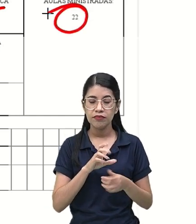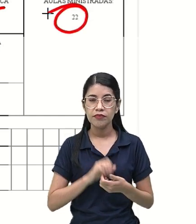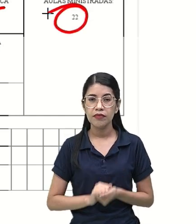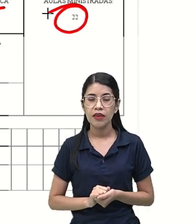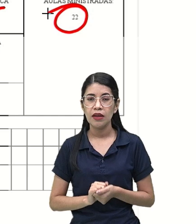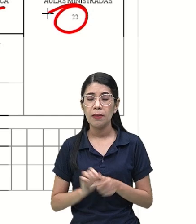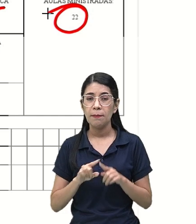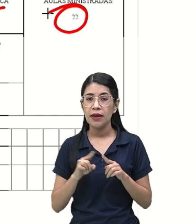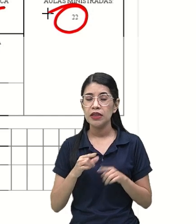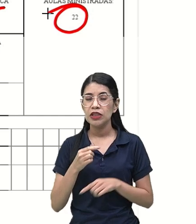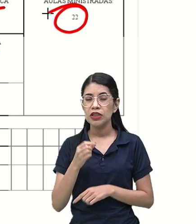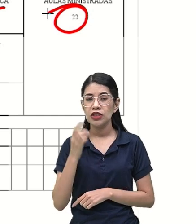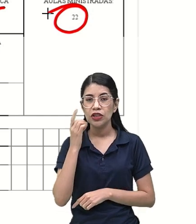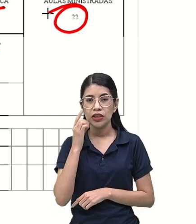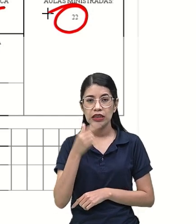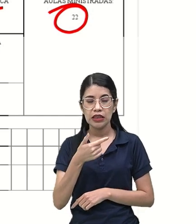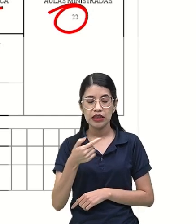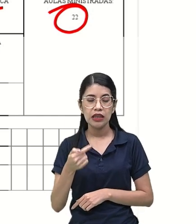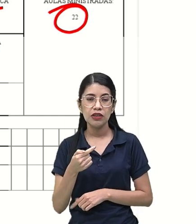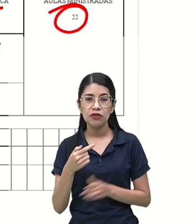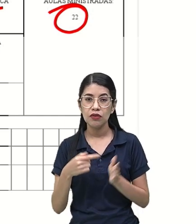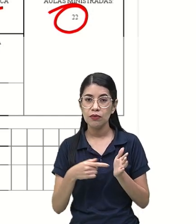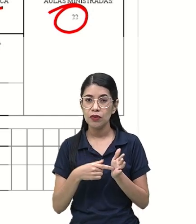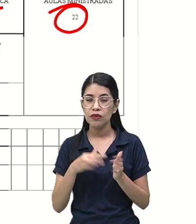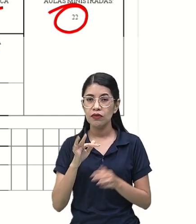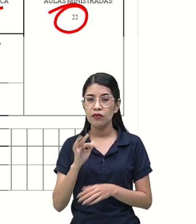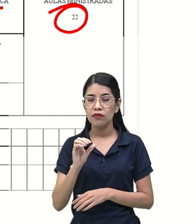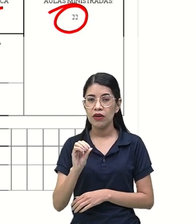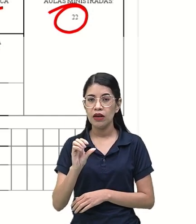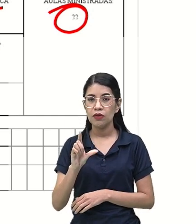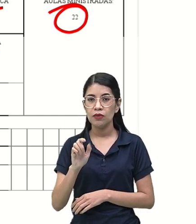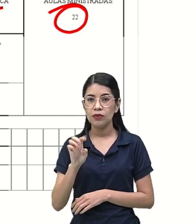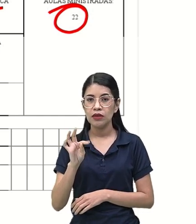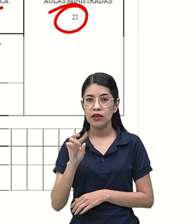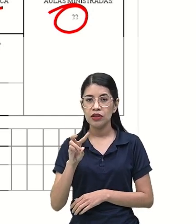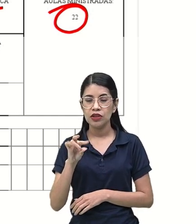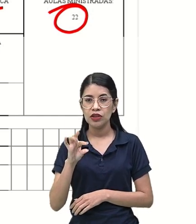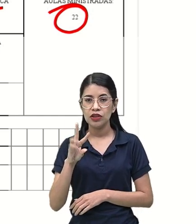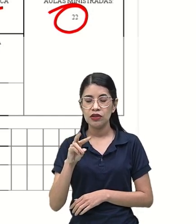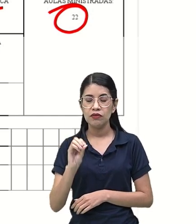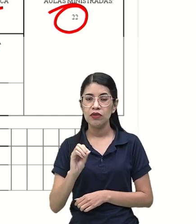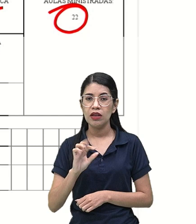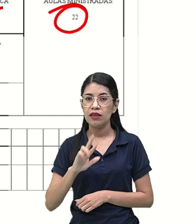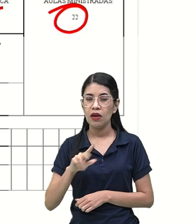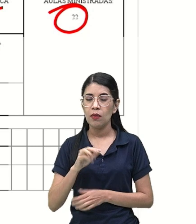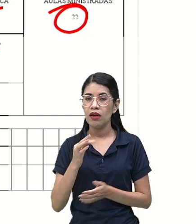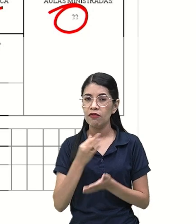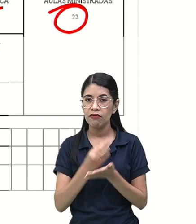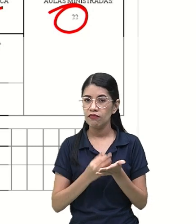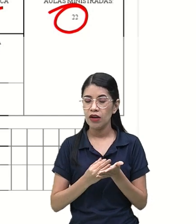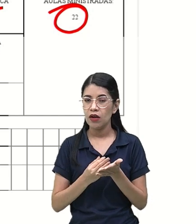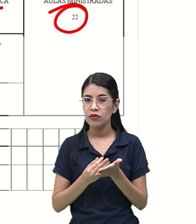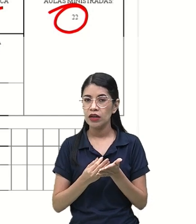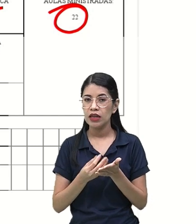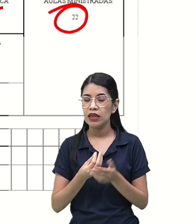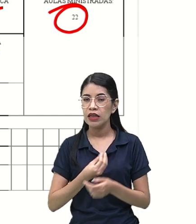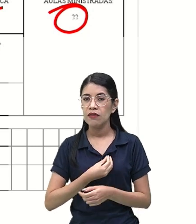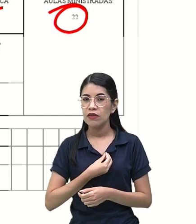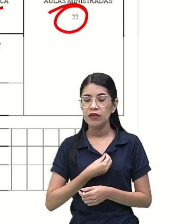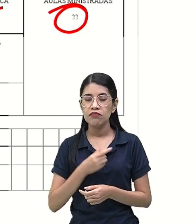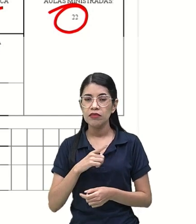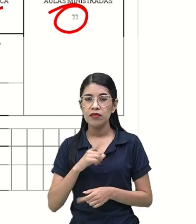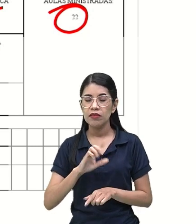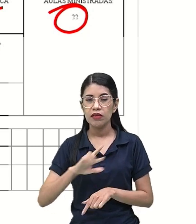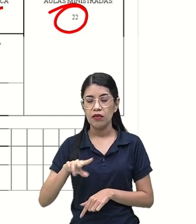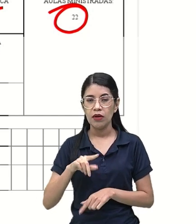dia 17 ser ponto facultativo. Aqui, gente, só é um tracinho, tá bom? Não é falta e nem presença, vai ser um tracinho. Por quê? Porque